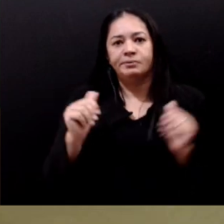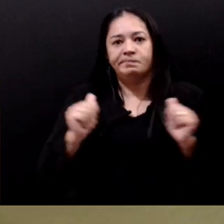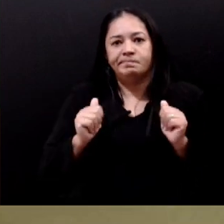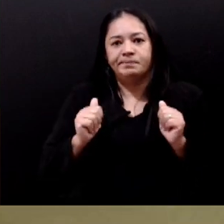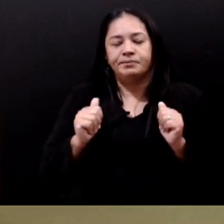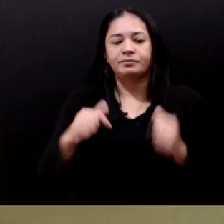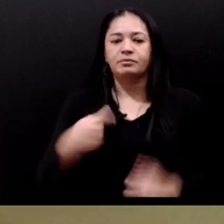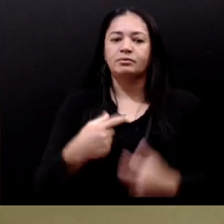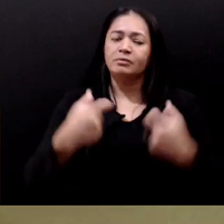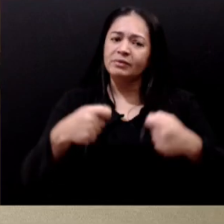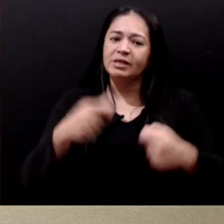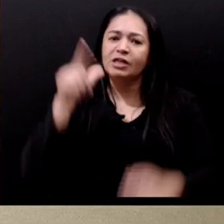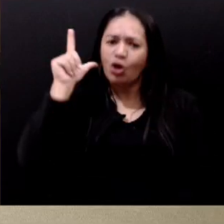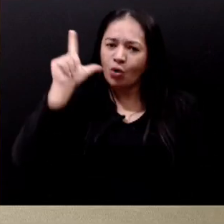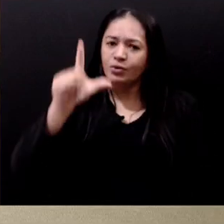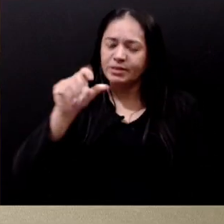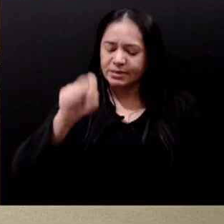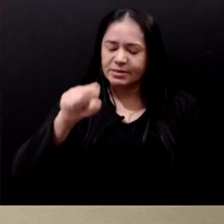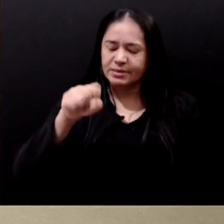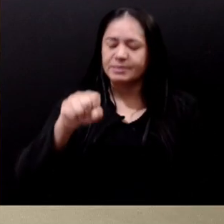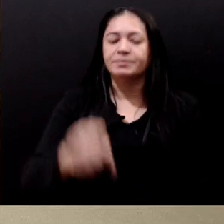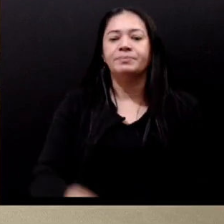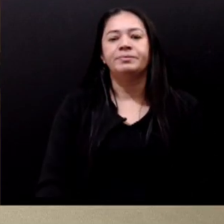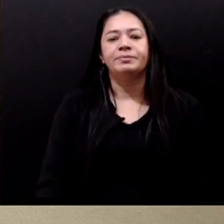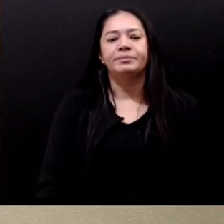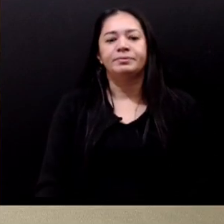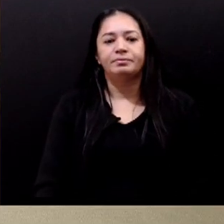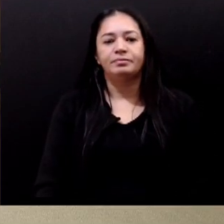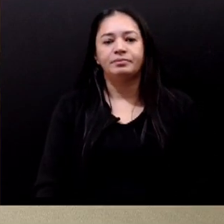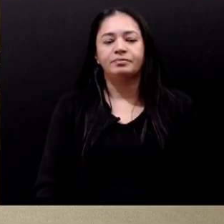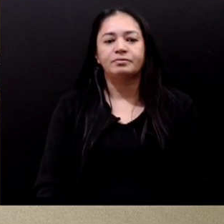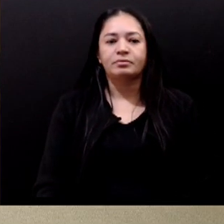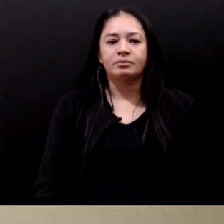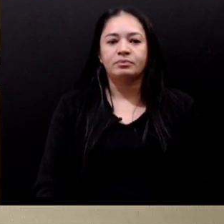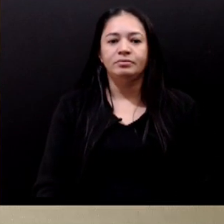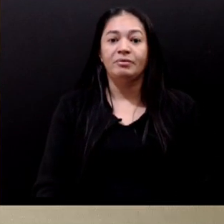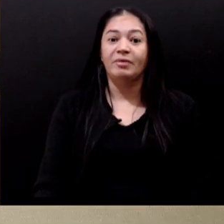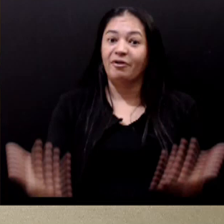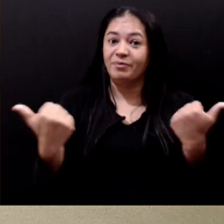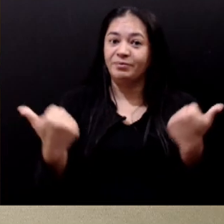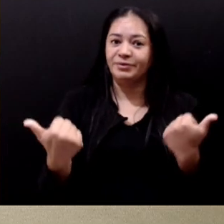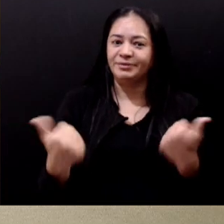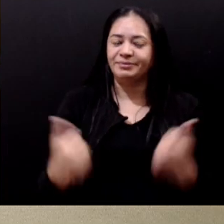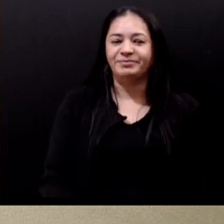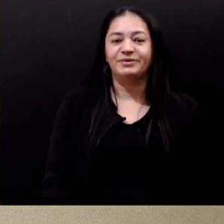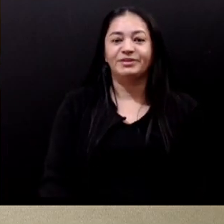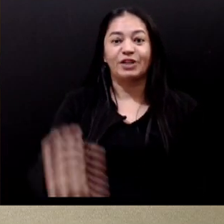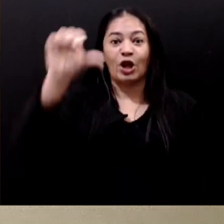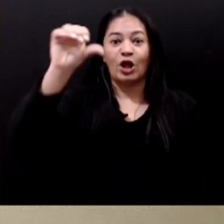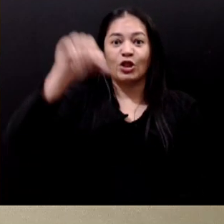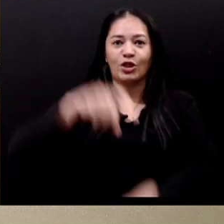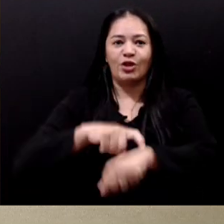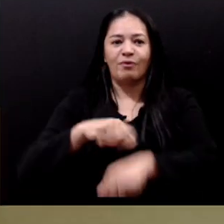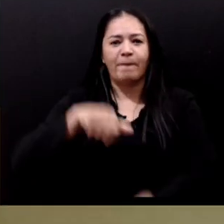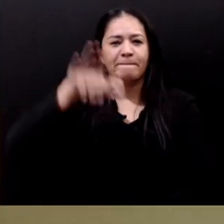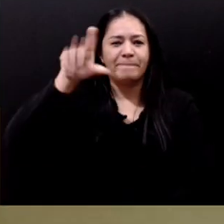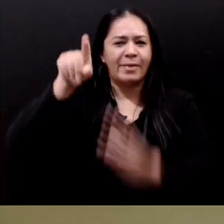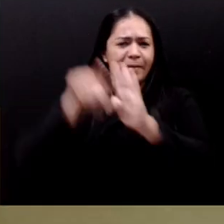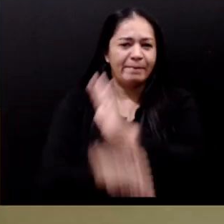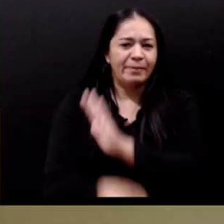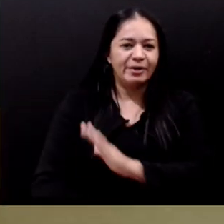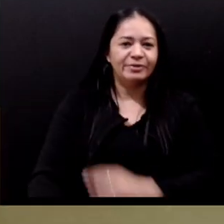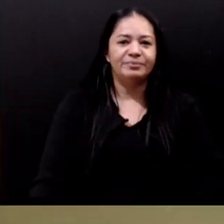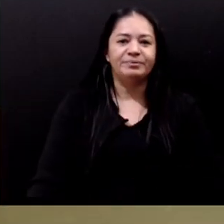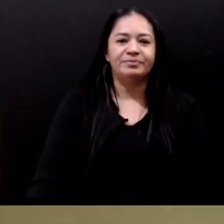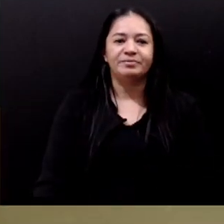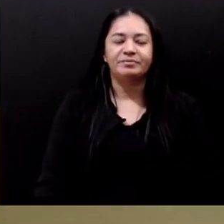isso com certeza, né, Exato, Robson? exato. Muito bem. Vamos lá, 9:01, tem mais perguntas para a gente? Produção, manda aí. A